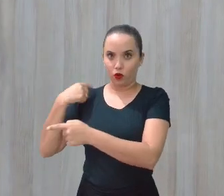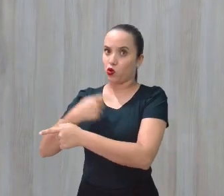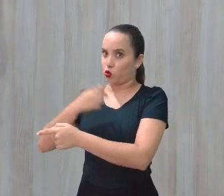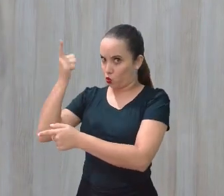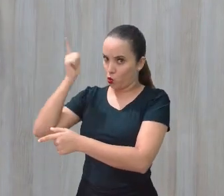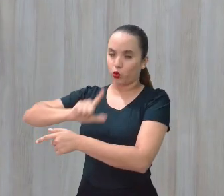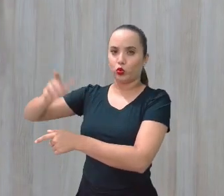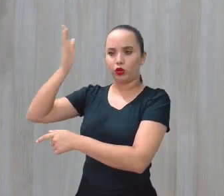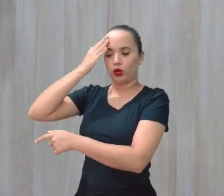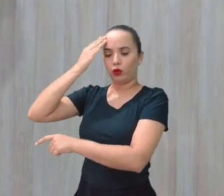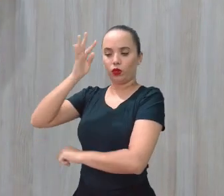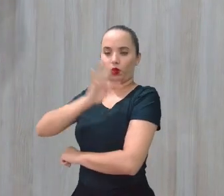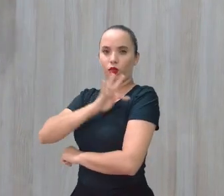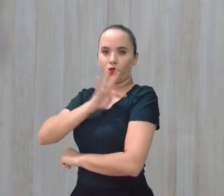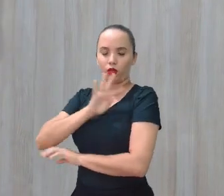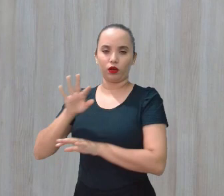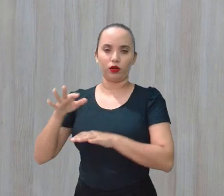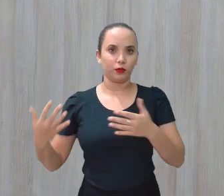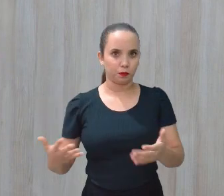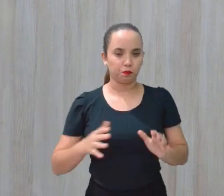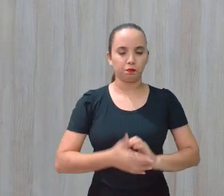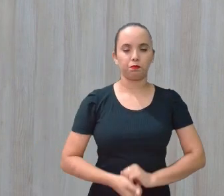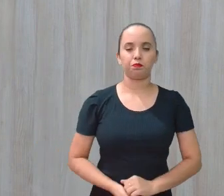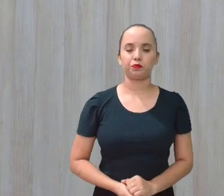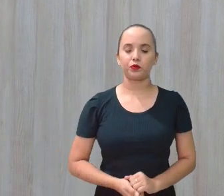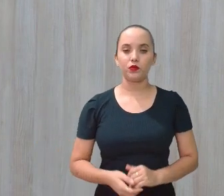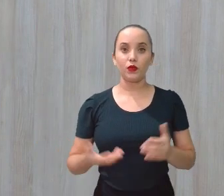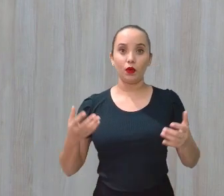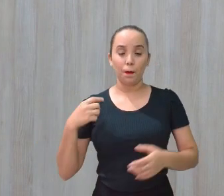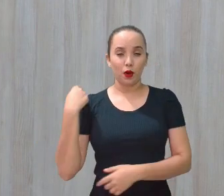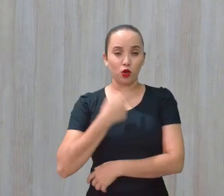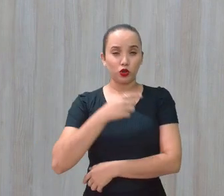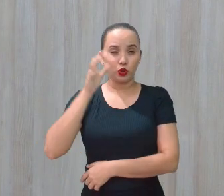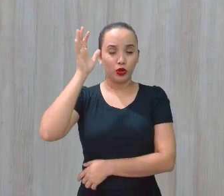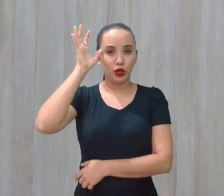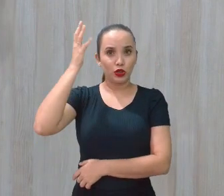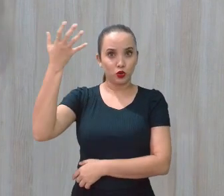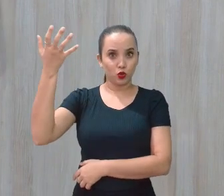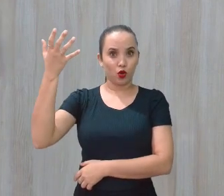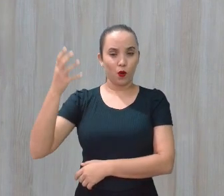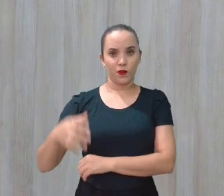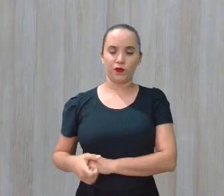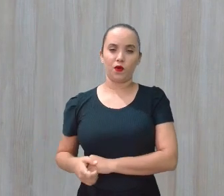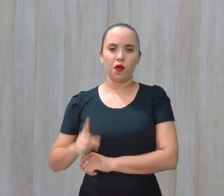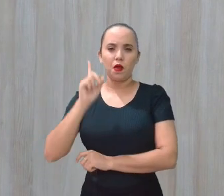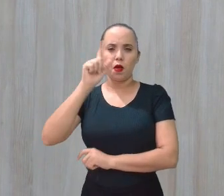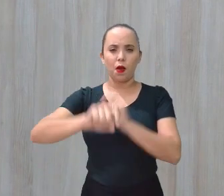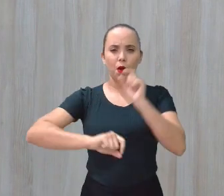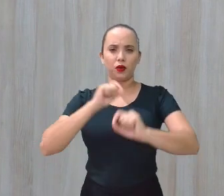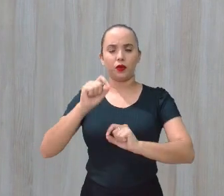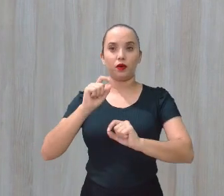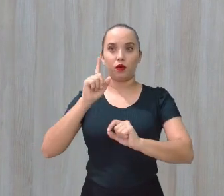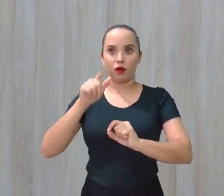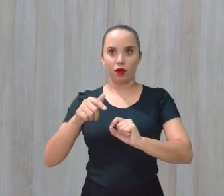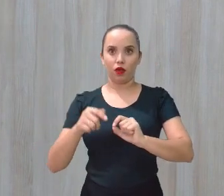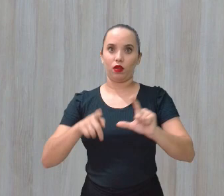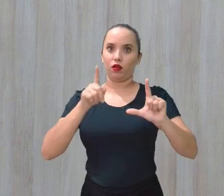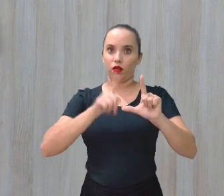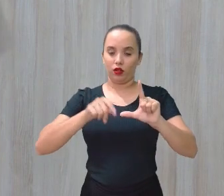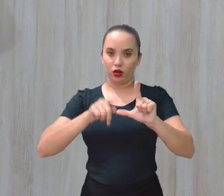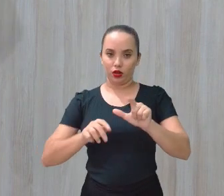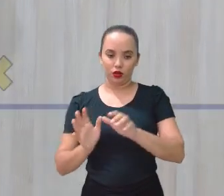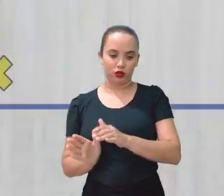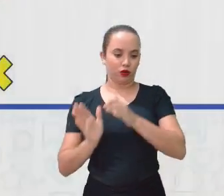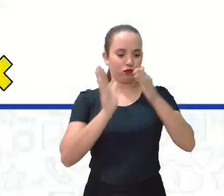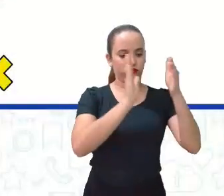para a gente resolver uma equação, de maneira geral, a gente precisa seguir duas etapas. A primeira é letra para um lado,